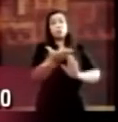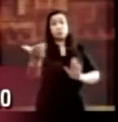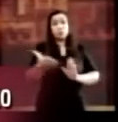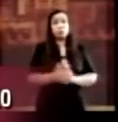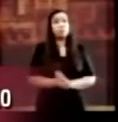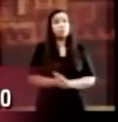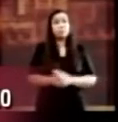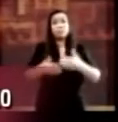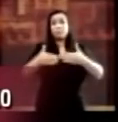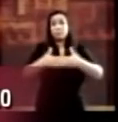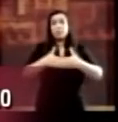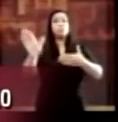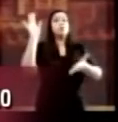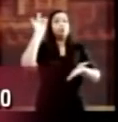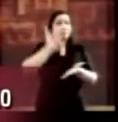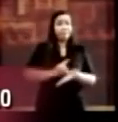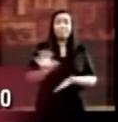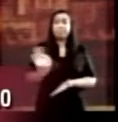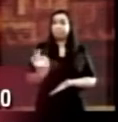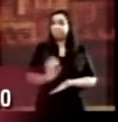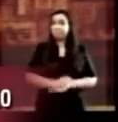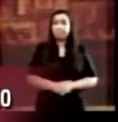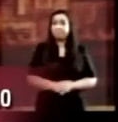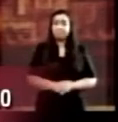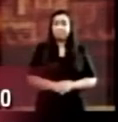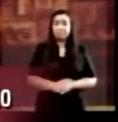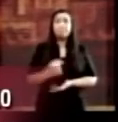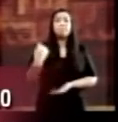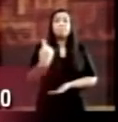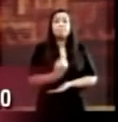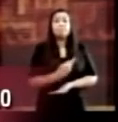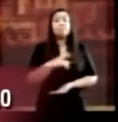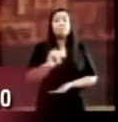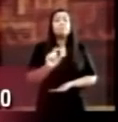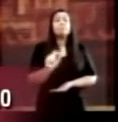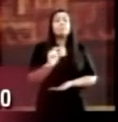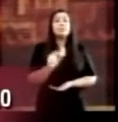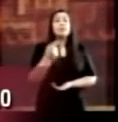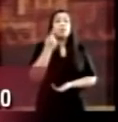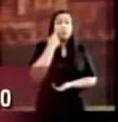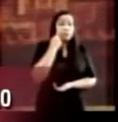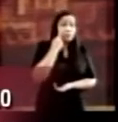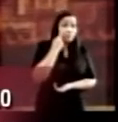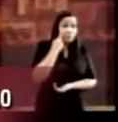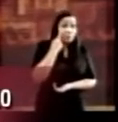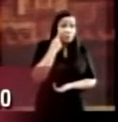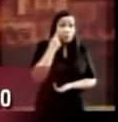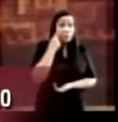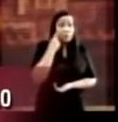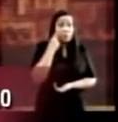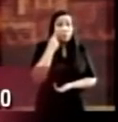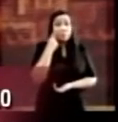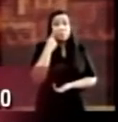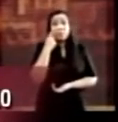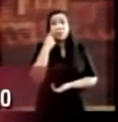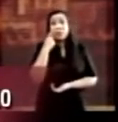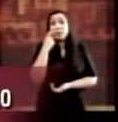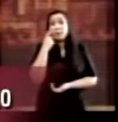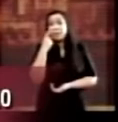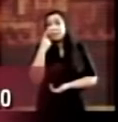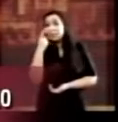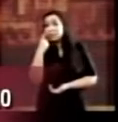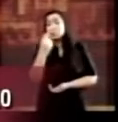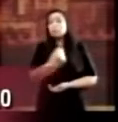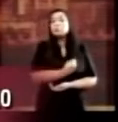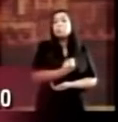essa abertura não é definitiva. Nós estaremos acompanhando muito de perto